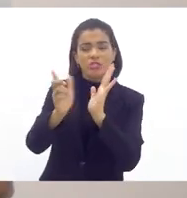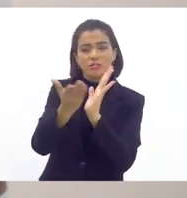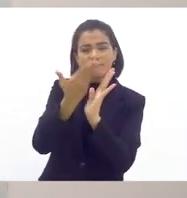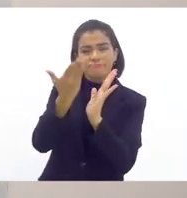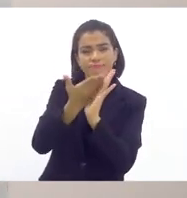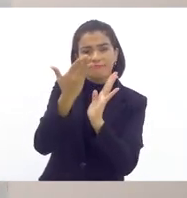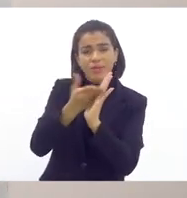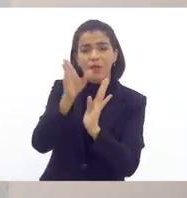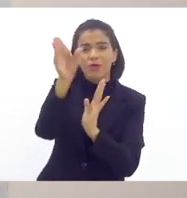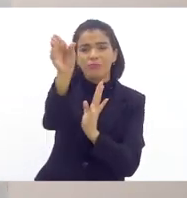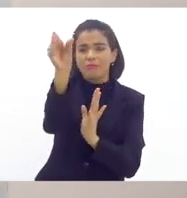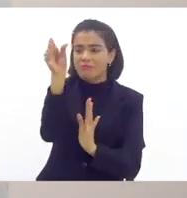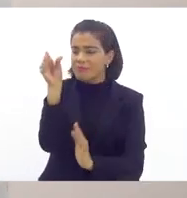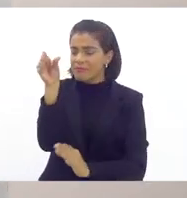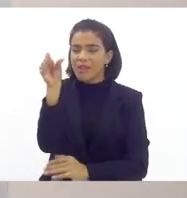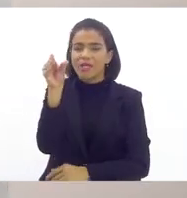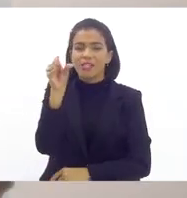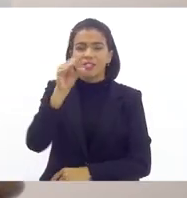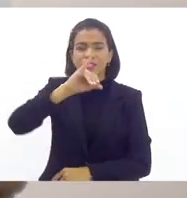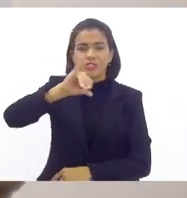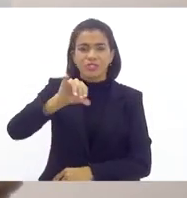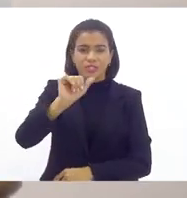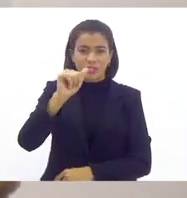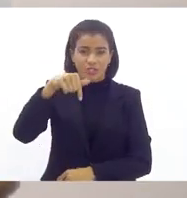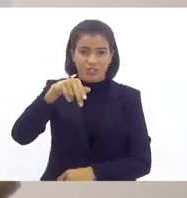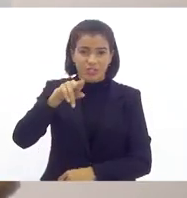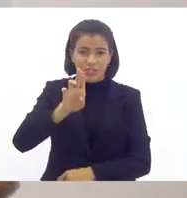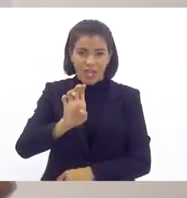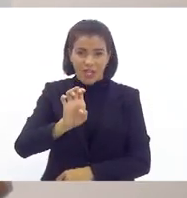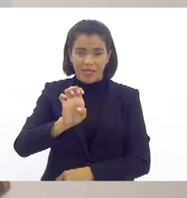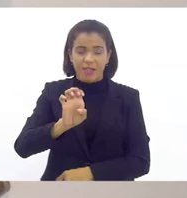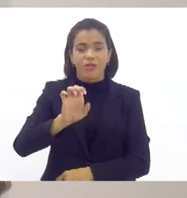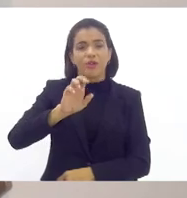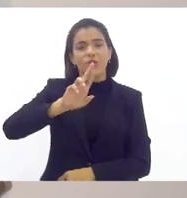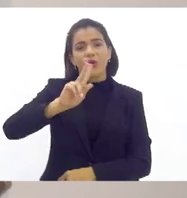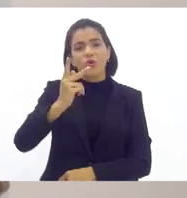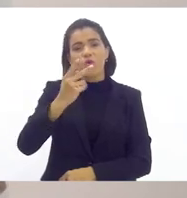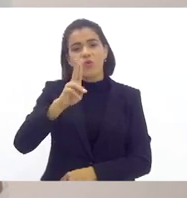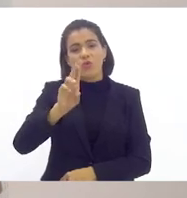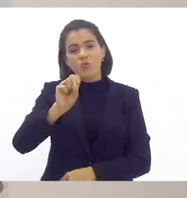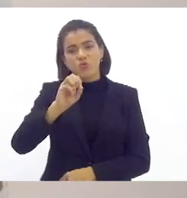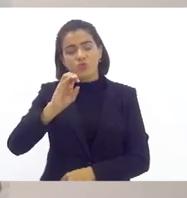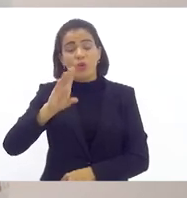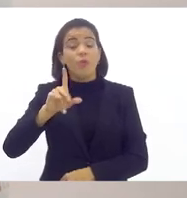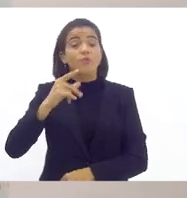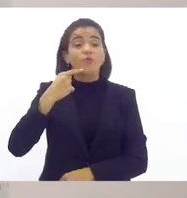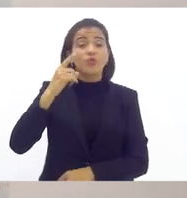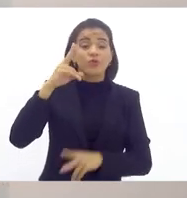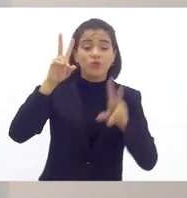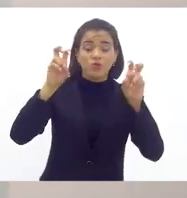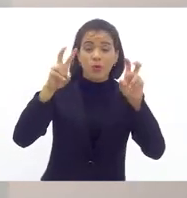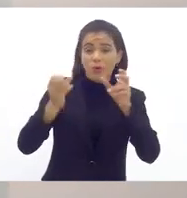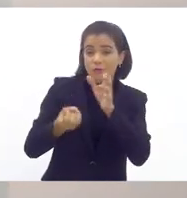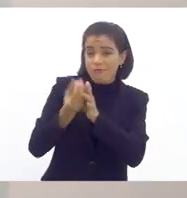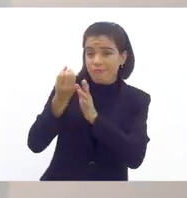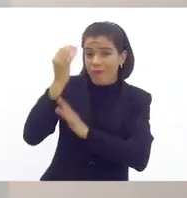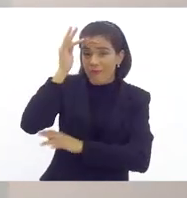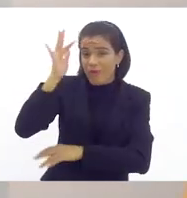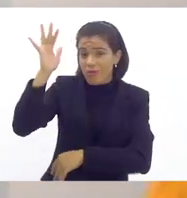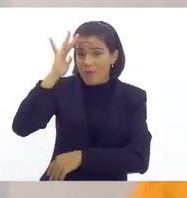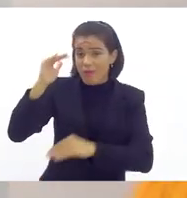eu peguei aqui um livro de Jacques Rousseau, e olha só que interessante, o discurso sobre a origem e os fundamentos da